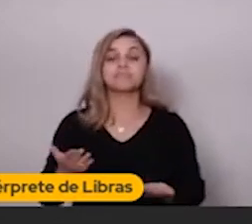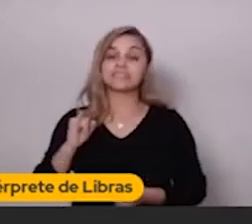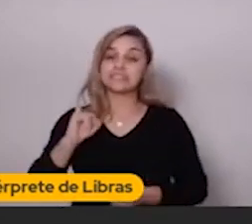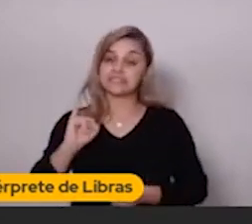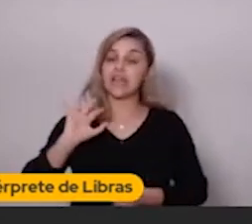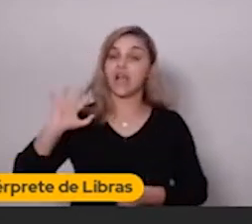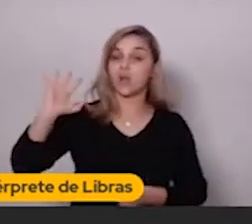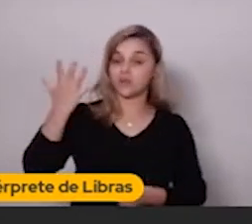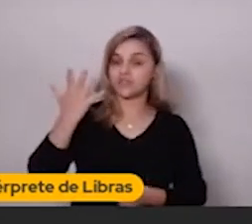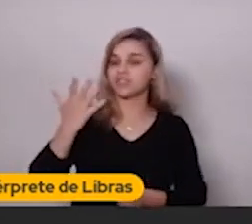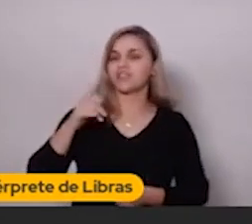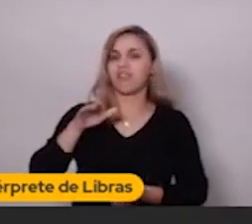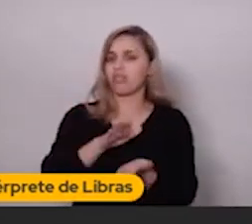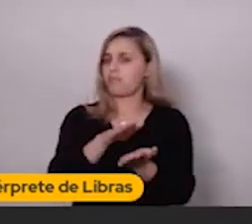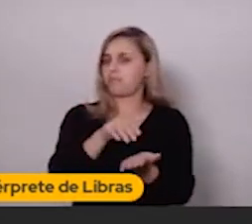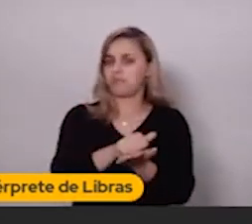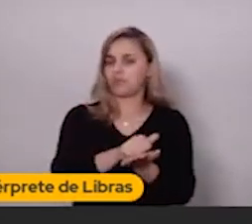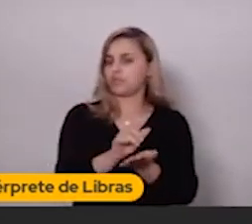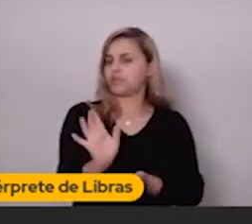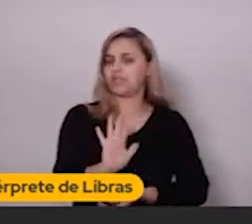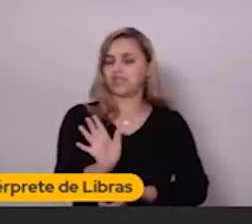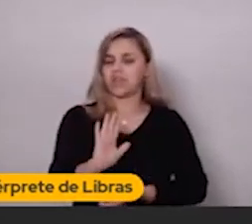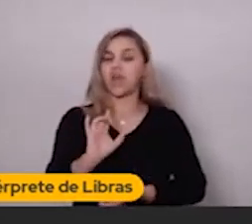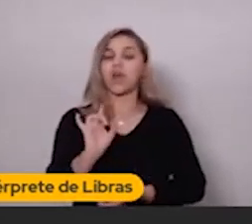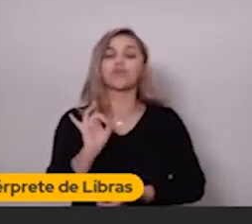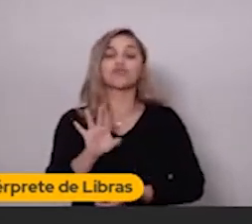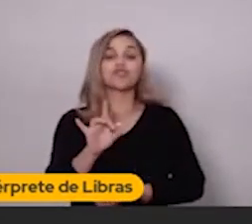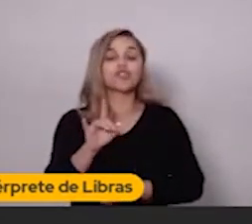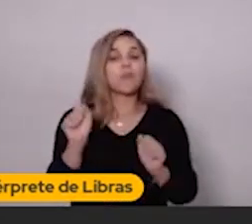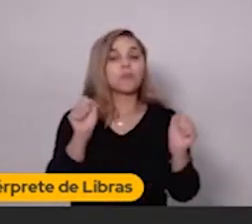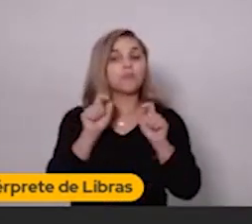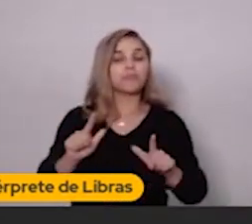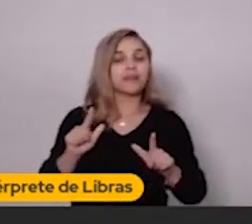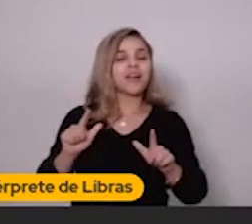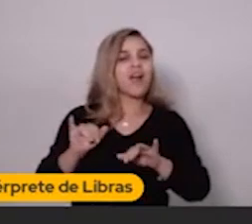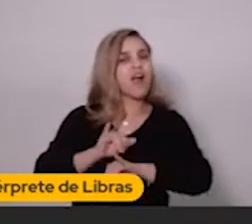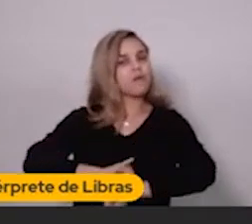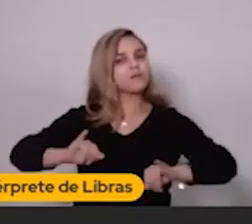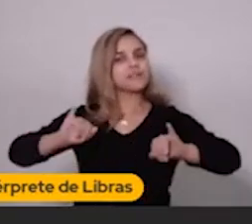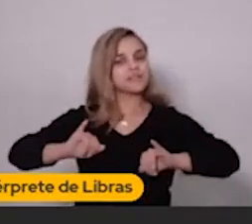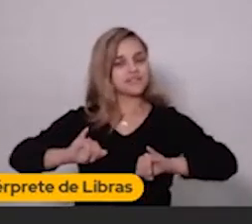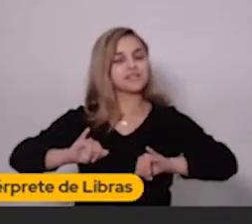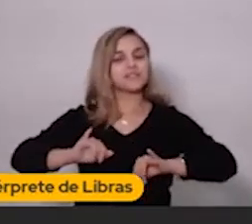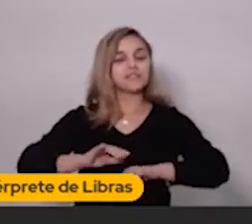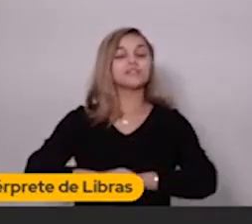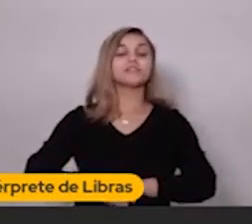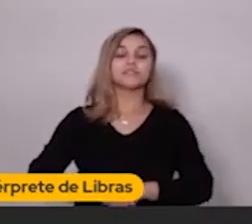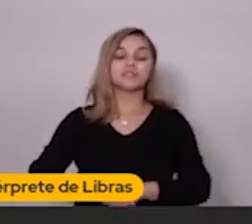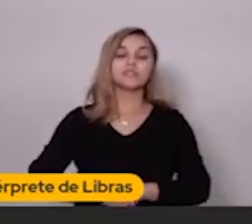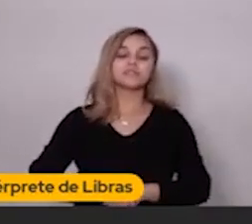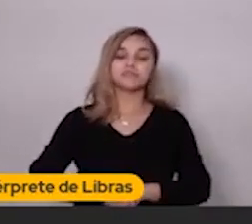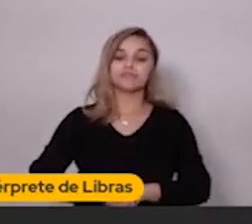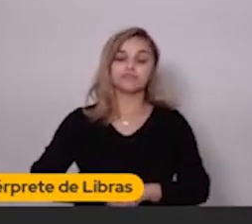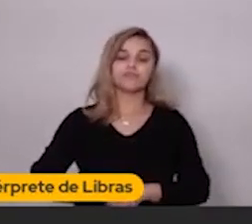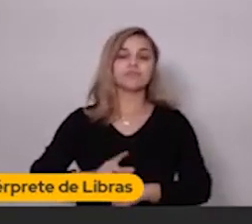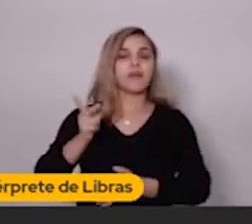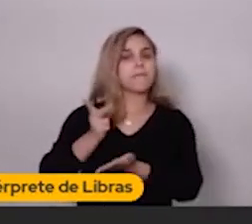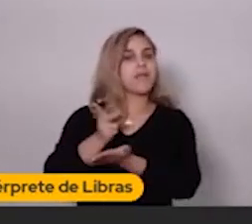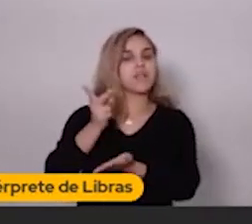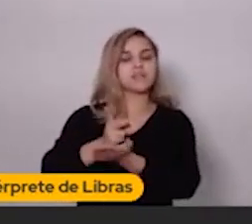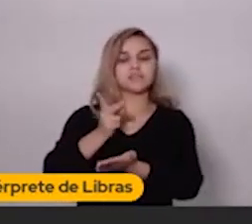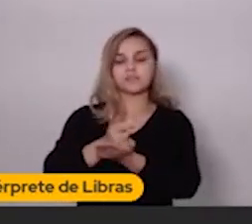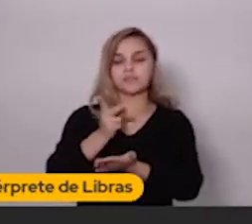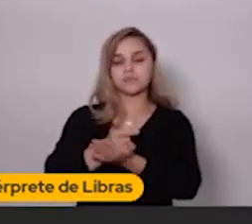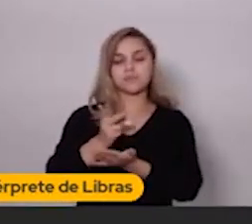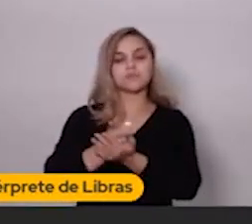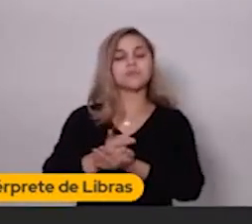não tem nenhuma penalidade maior, né? É só esse aviso que aparece no canal. Esse alerta ele não expira e ele serve mais